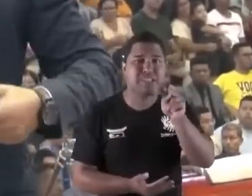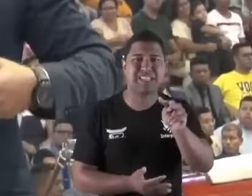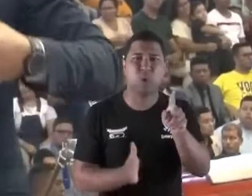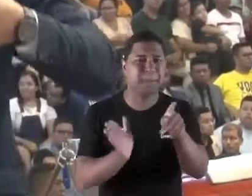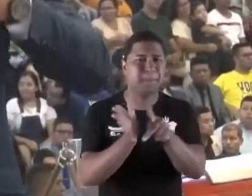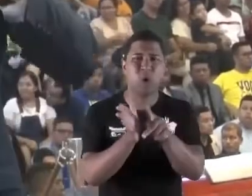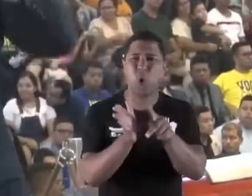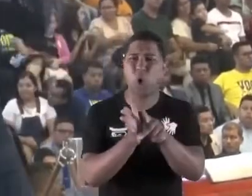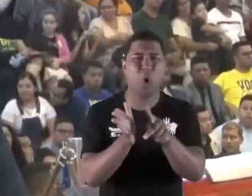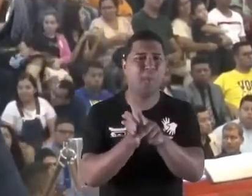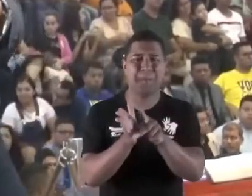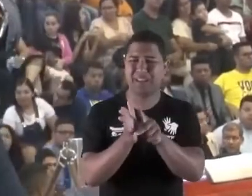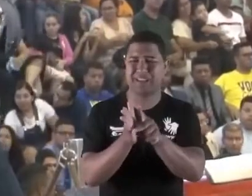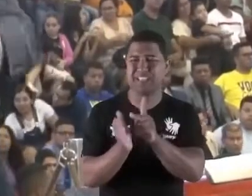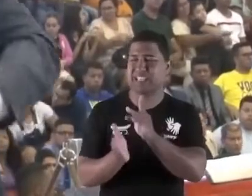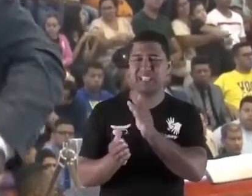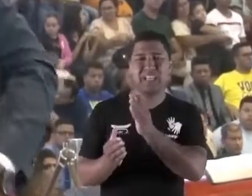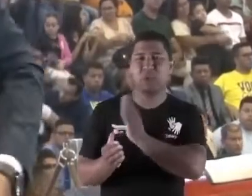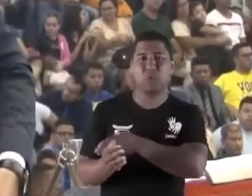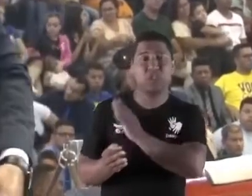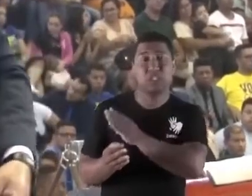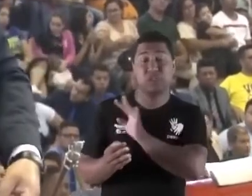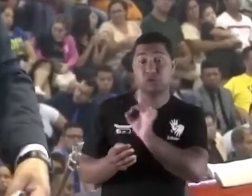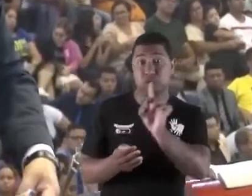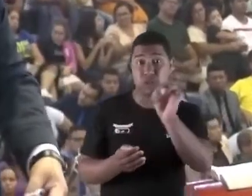uma visão sobre Deus.